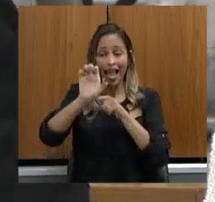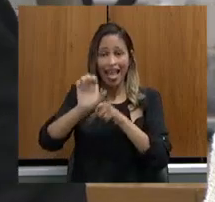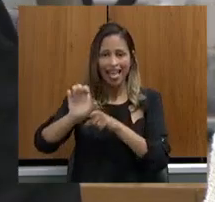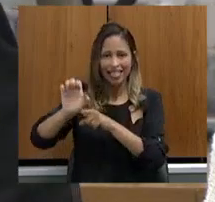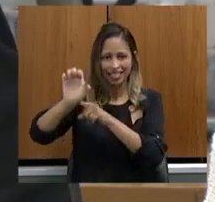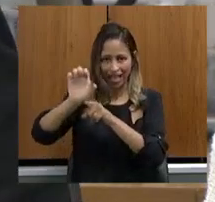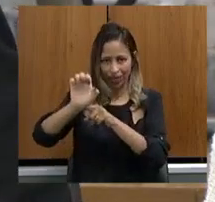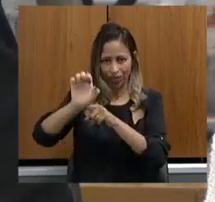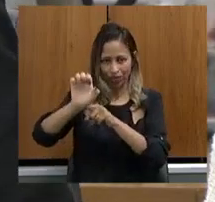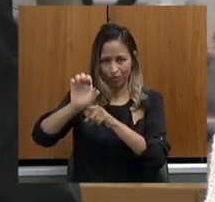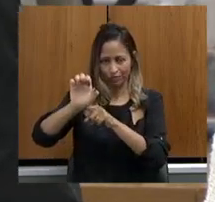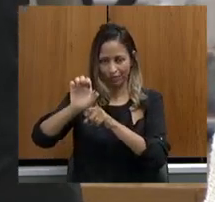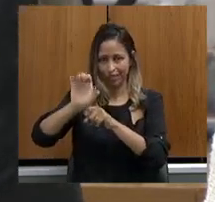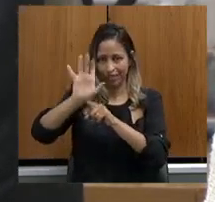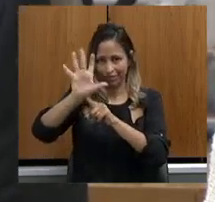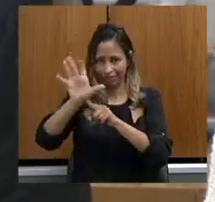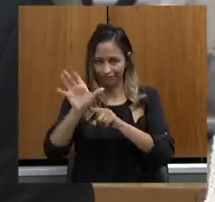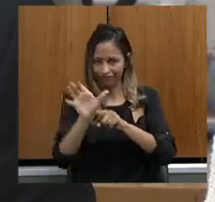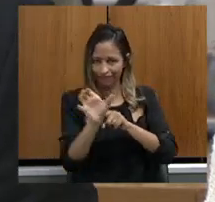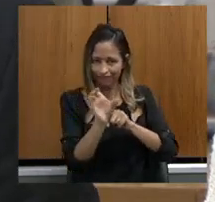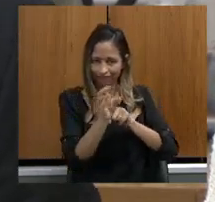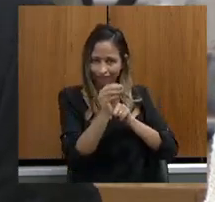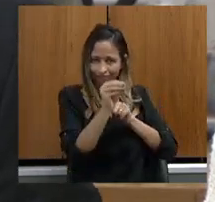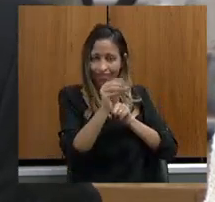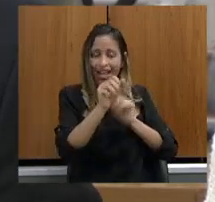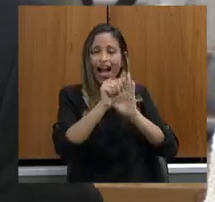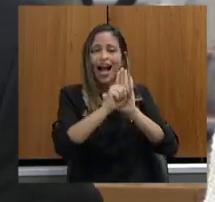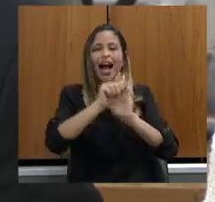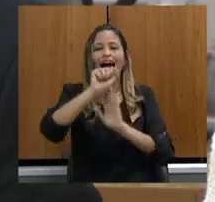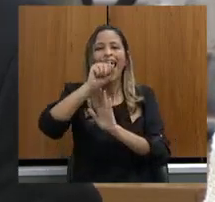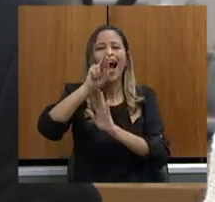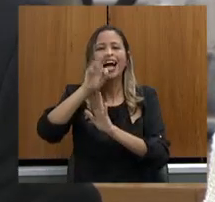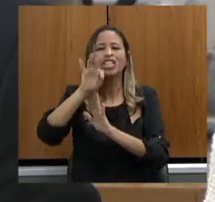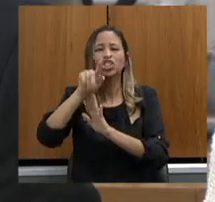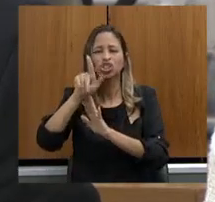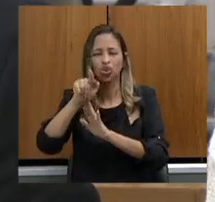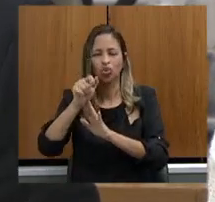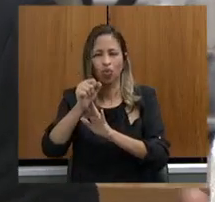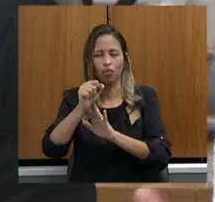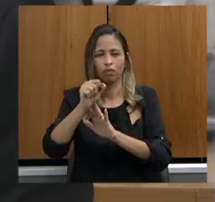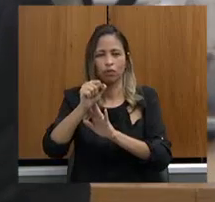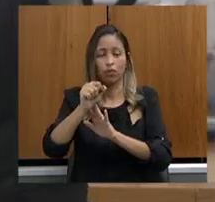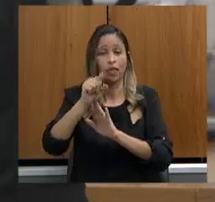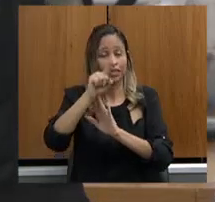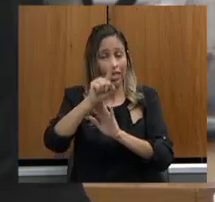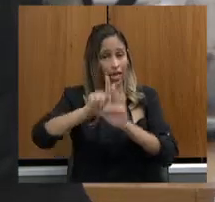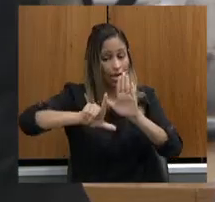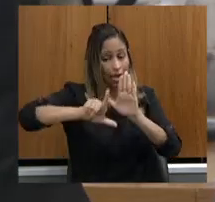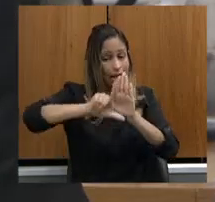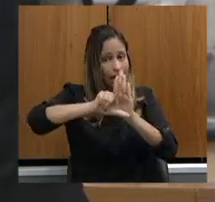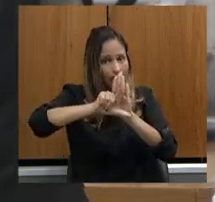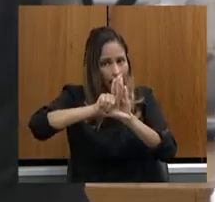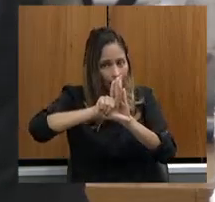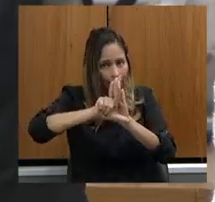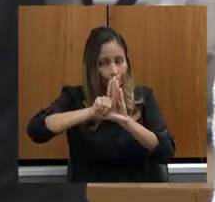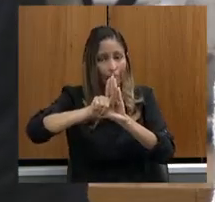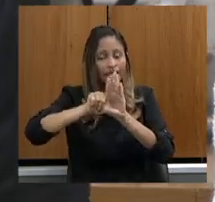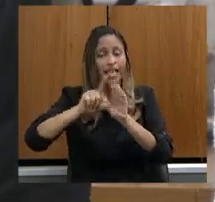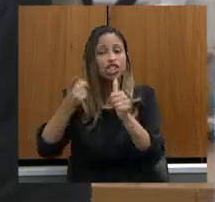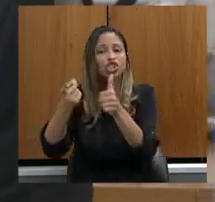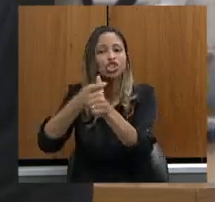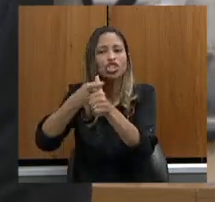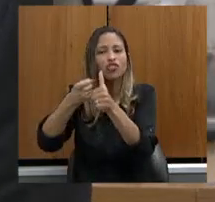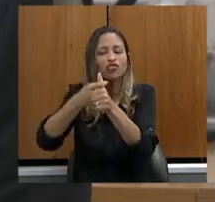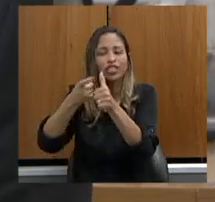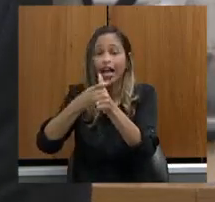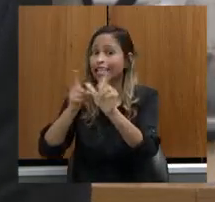a partir do momento que ele aderiu ao artigo 23 da lei complementar no 78 em que ele renegociou as